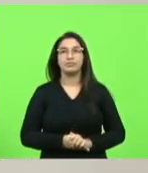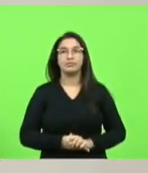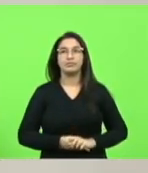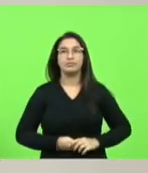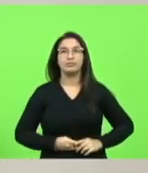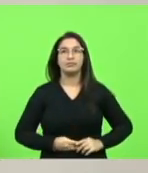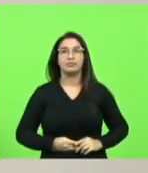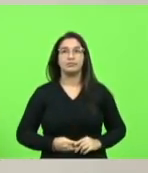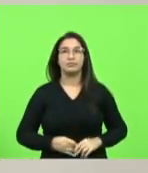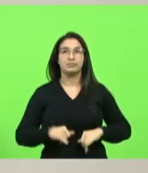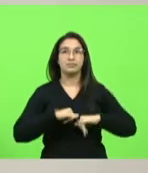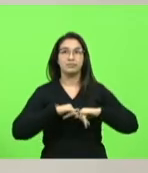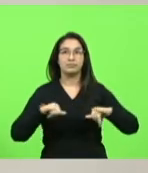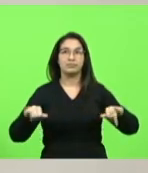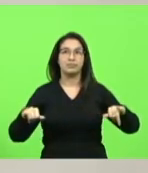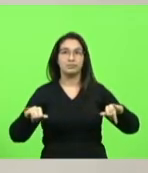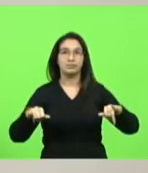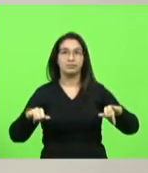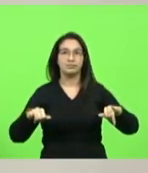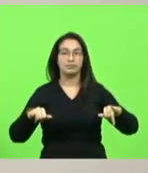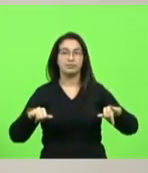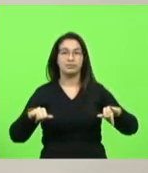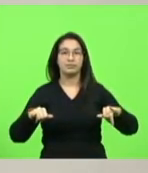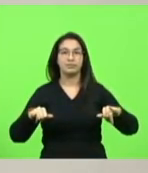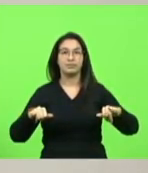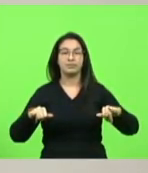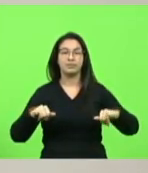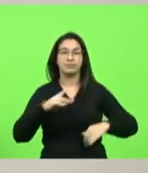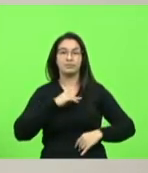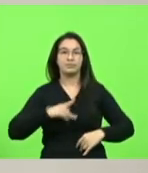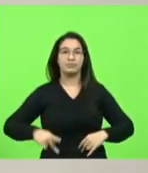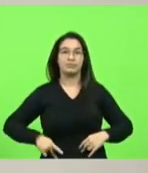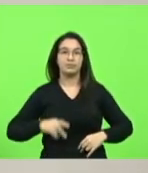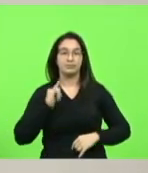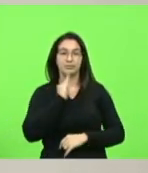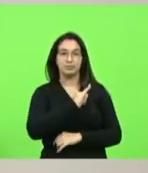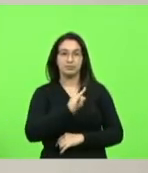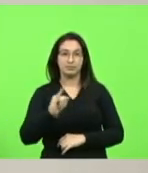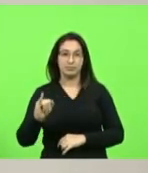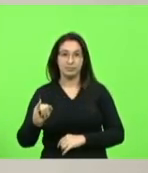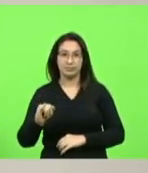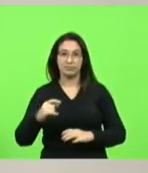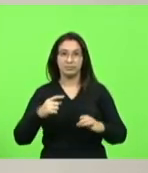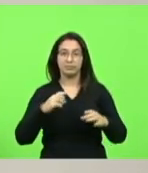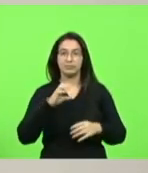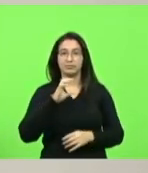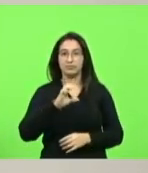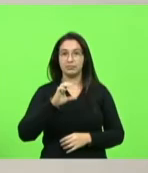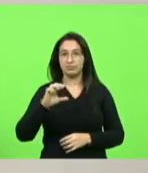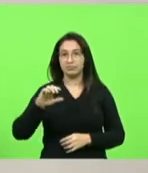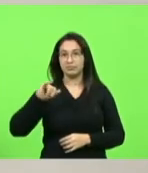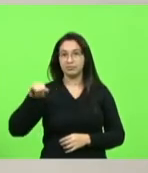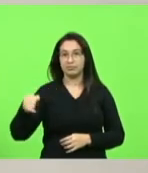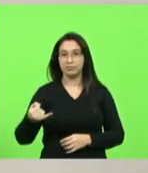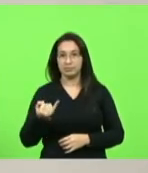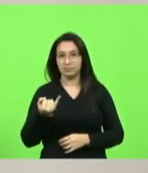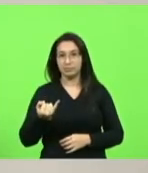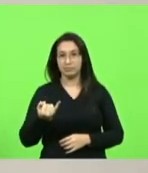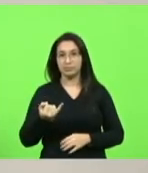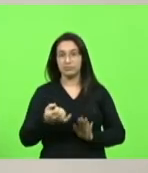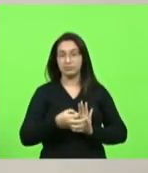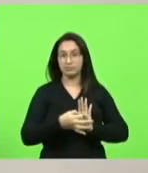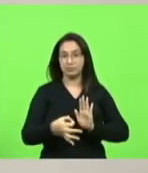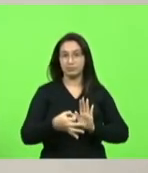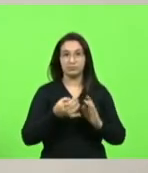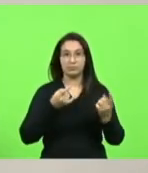comunicação a presidência comunica que a comissão de constituição e justiça apresentou o